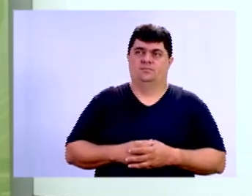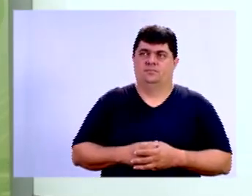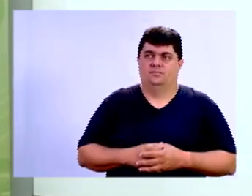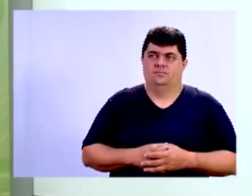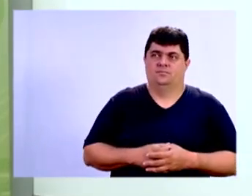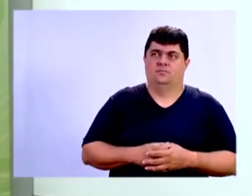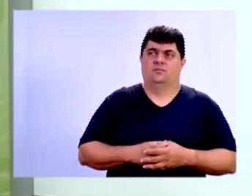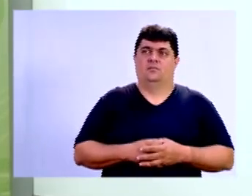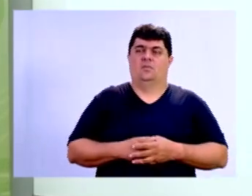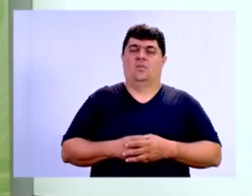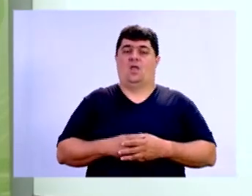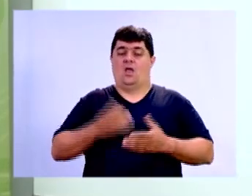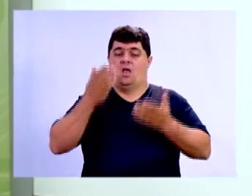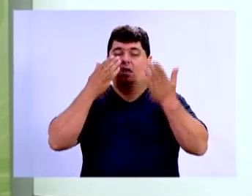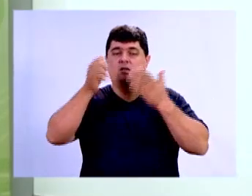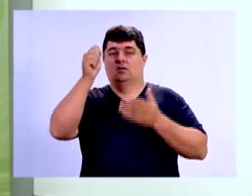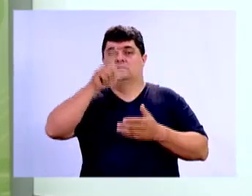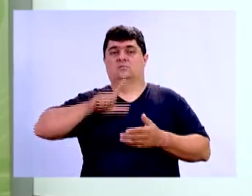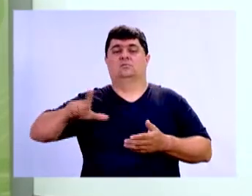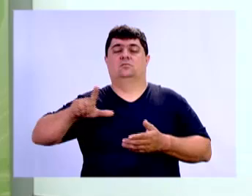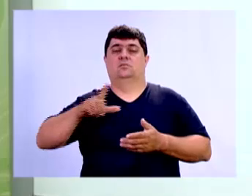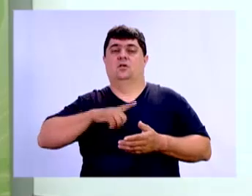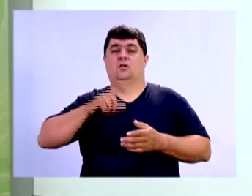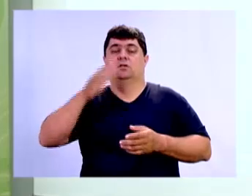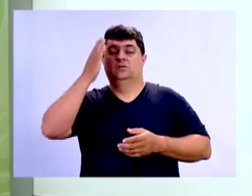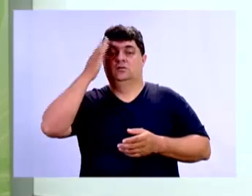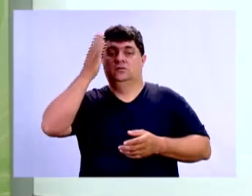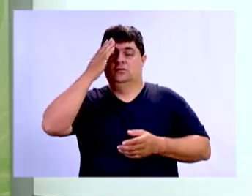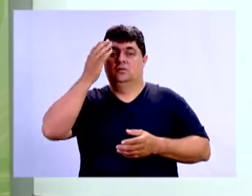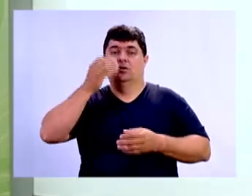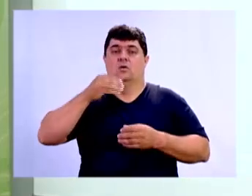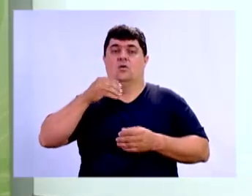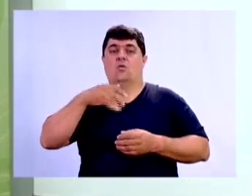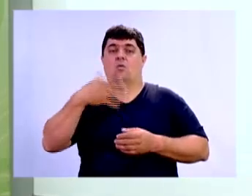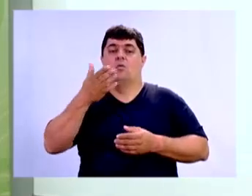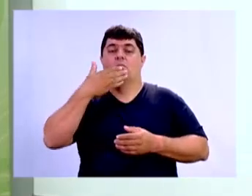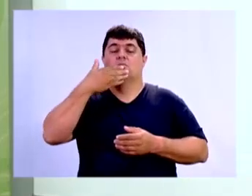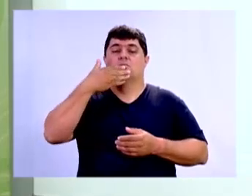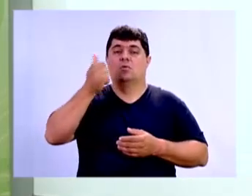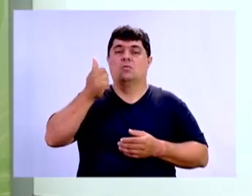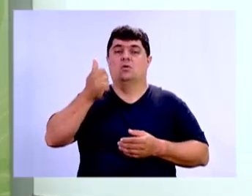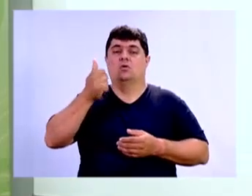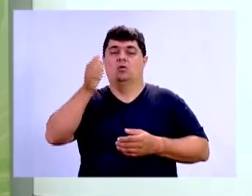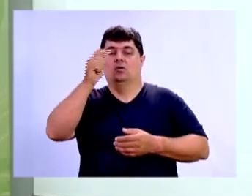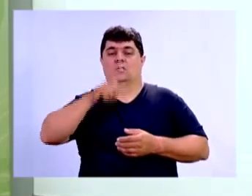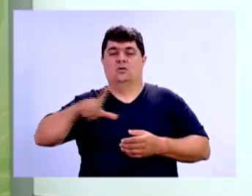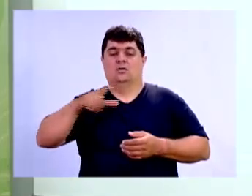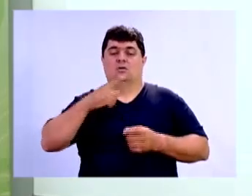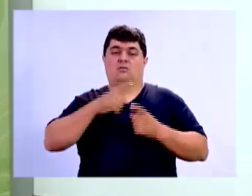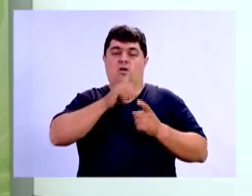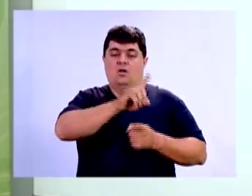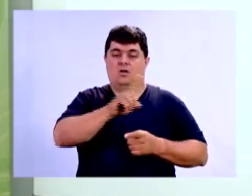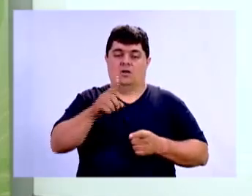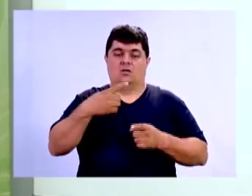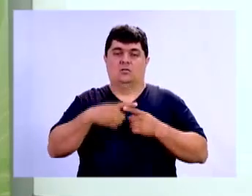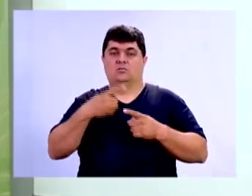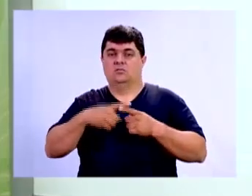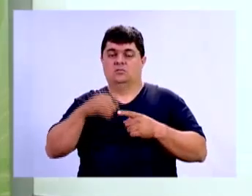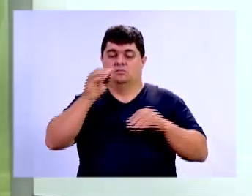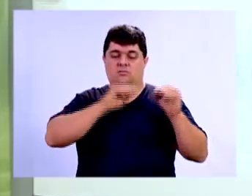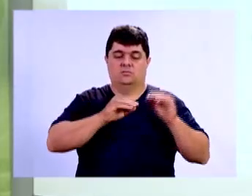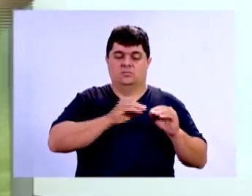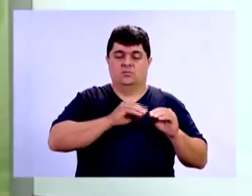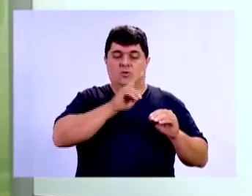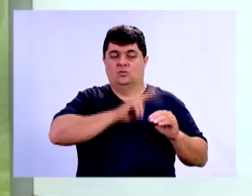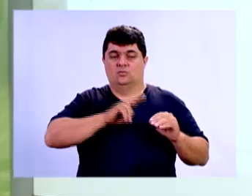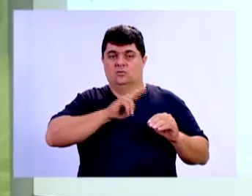máxima aí é análise de algoritmos. Você entender qual é o melhor algoritmo para cada situação, por que você deve aplicar esse algoritmo ou não.